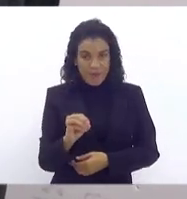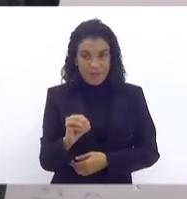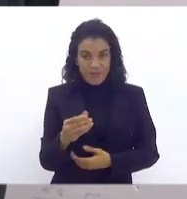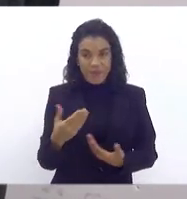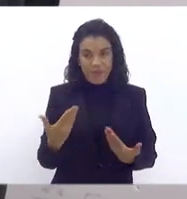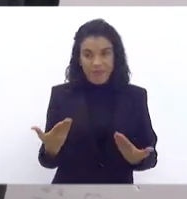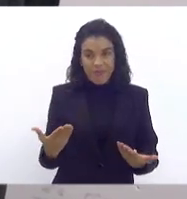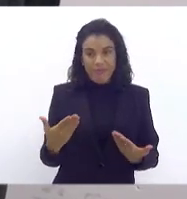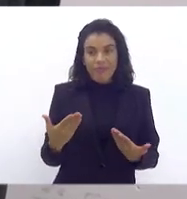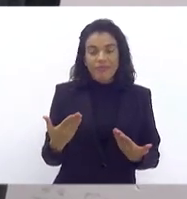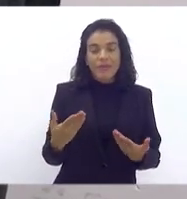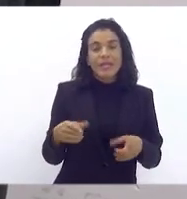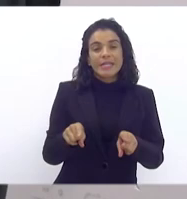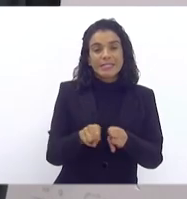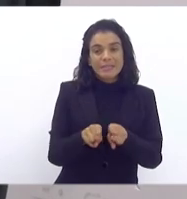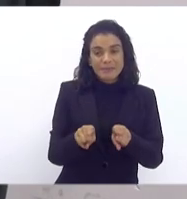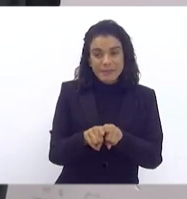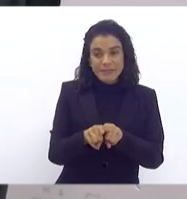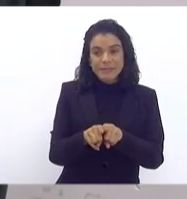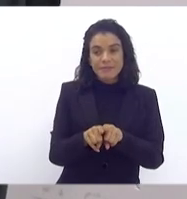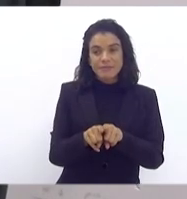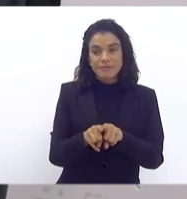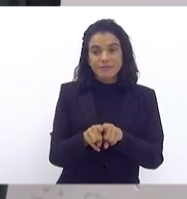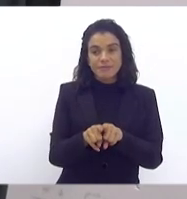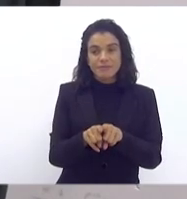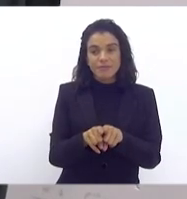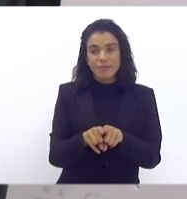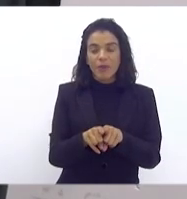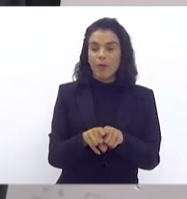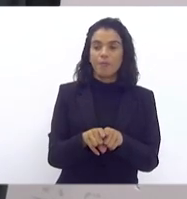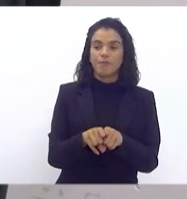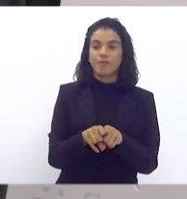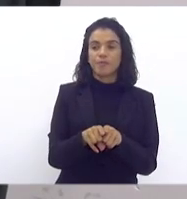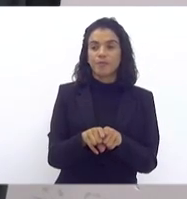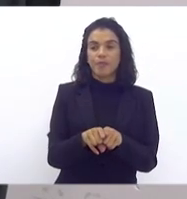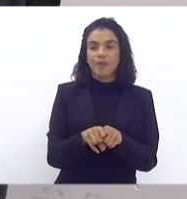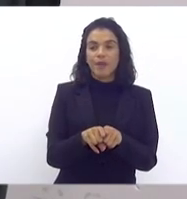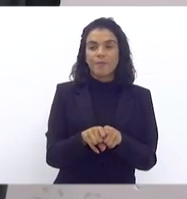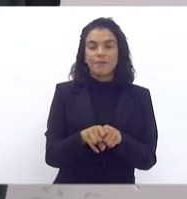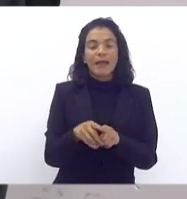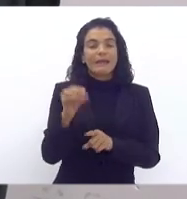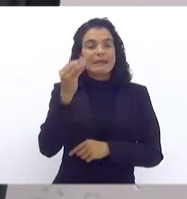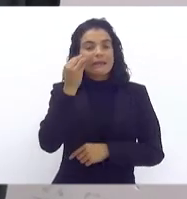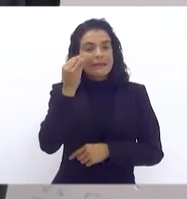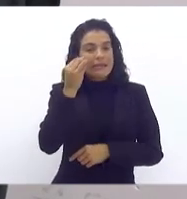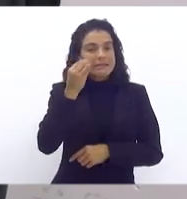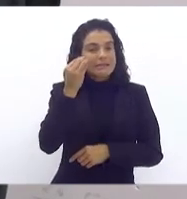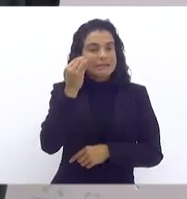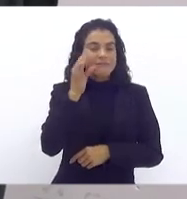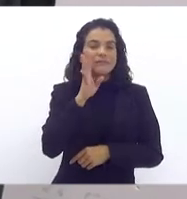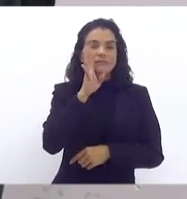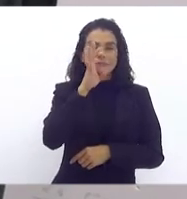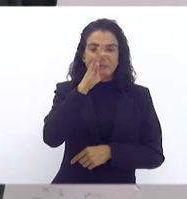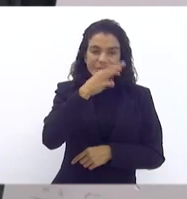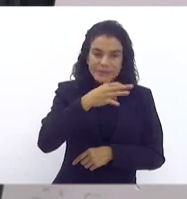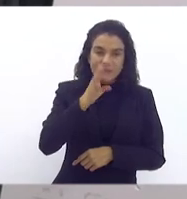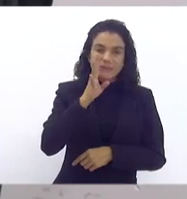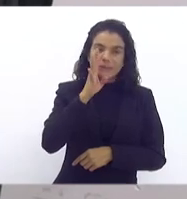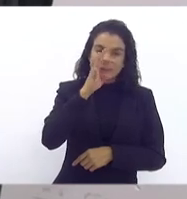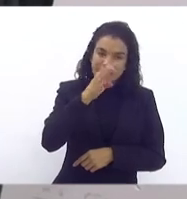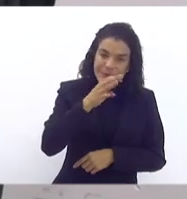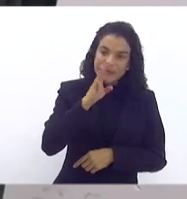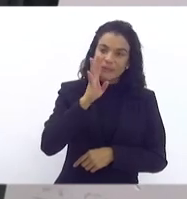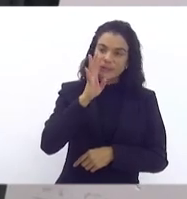podemos ouvir aqui inclusive eh com a a tentativa repeti repetidas